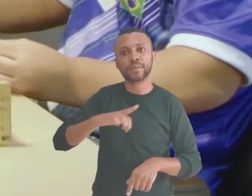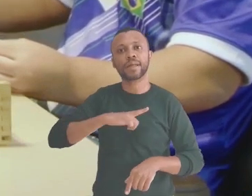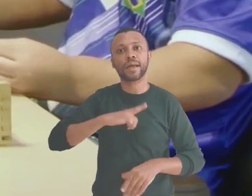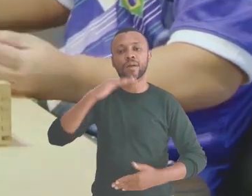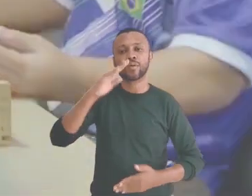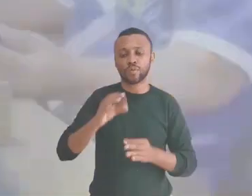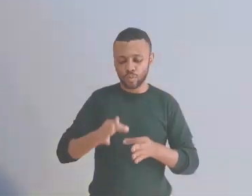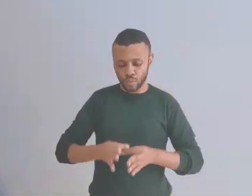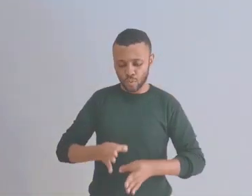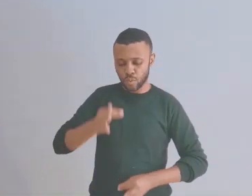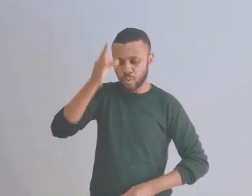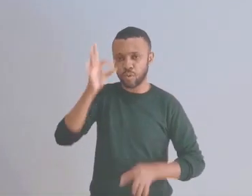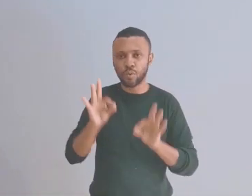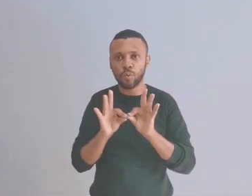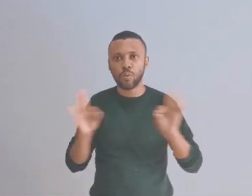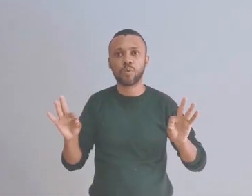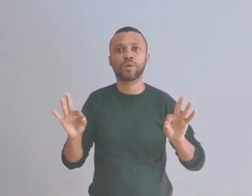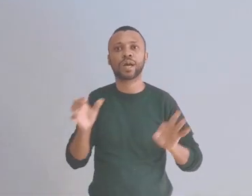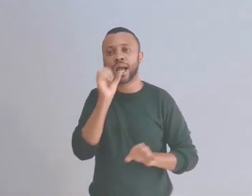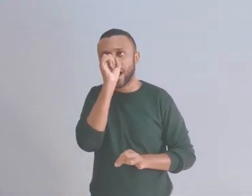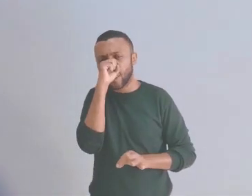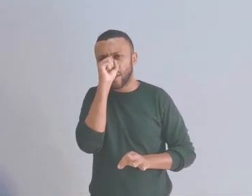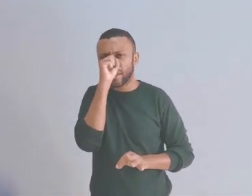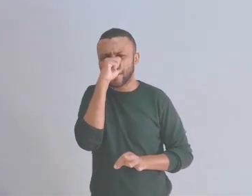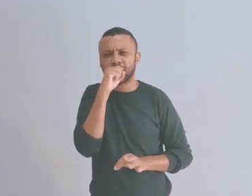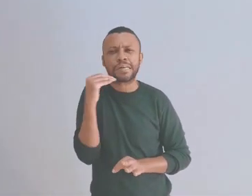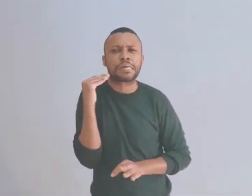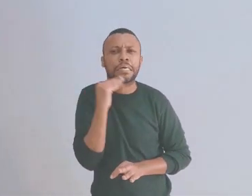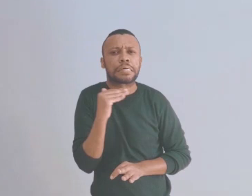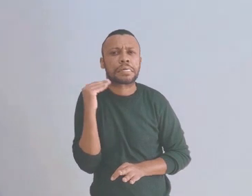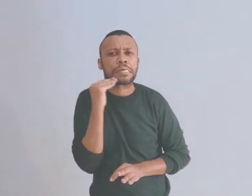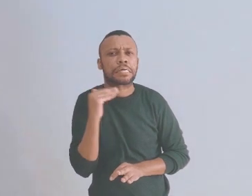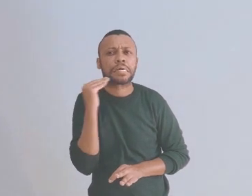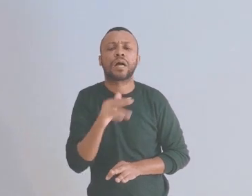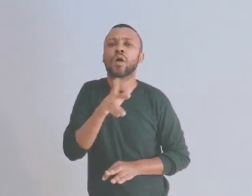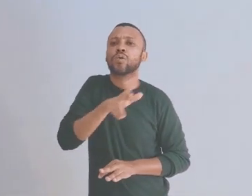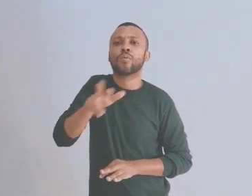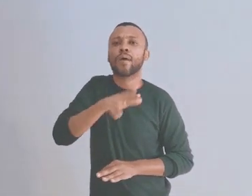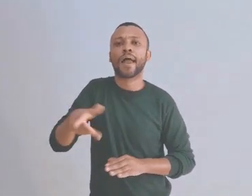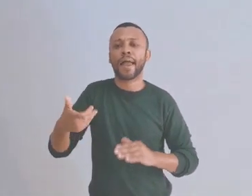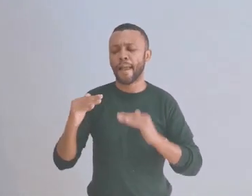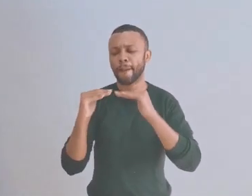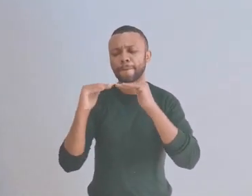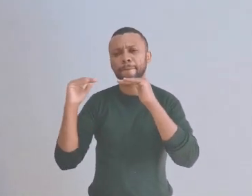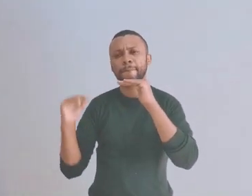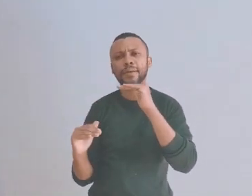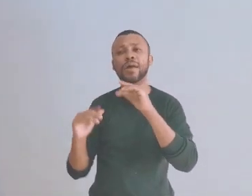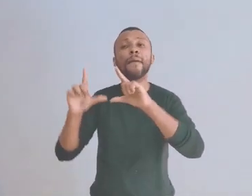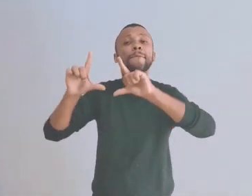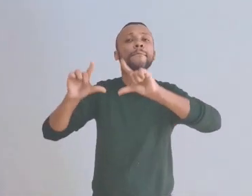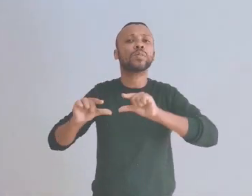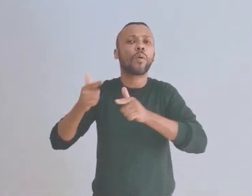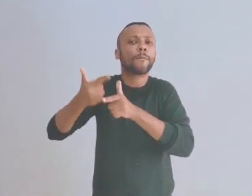nanismo assim, brusco. Não tá aquela... É um pouco menor a sequela, vamos botar assim.